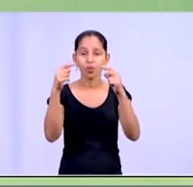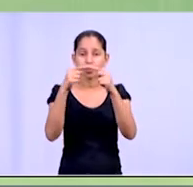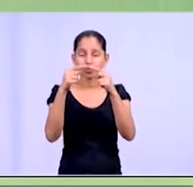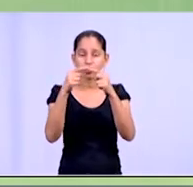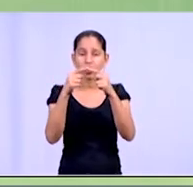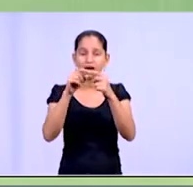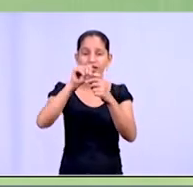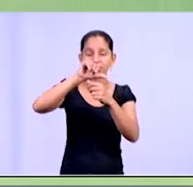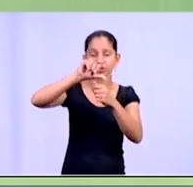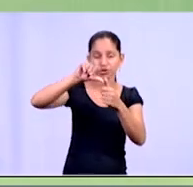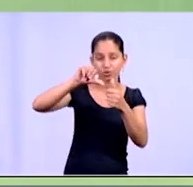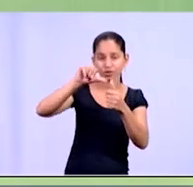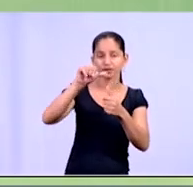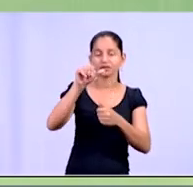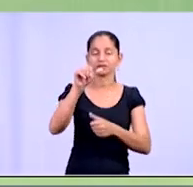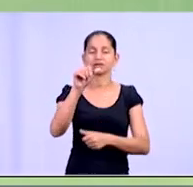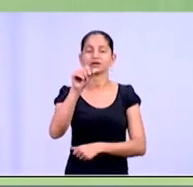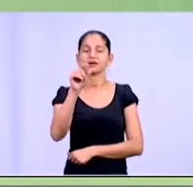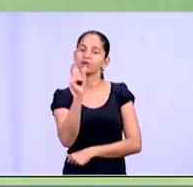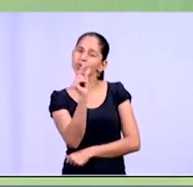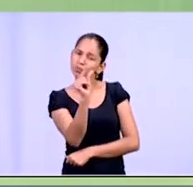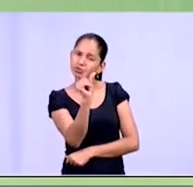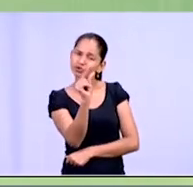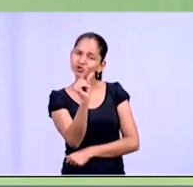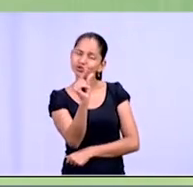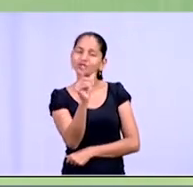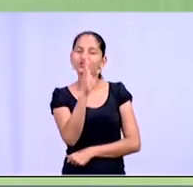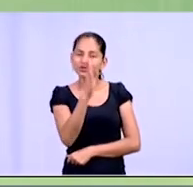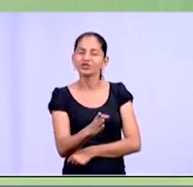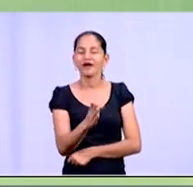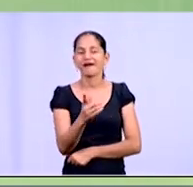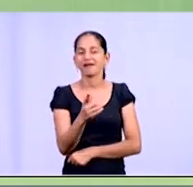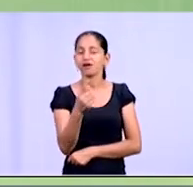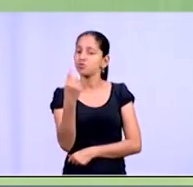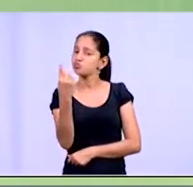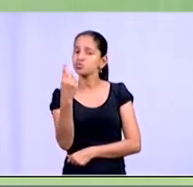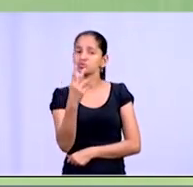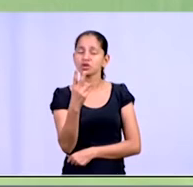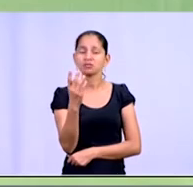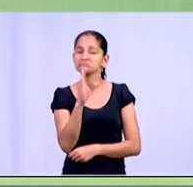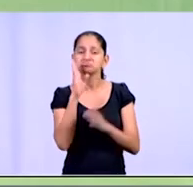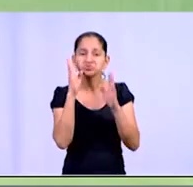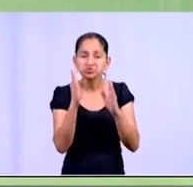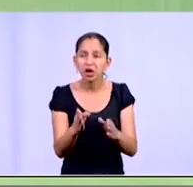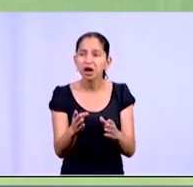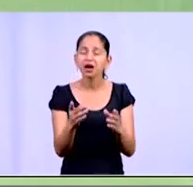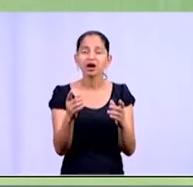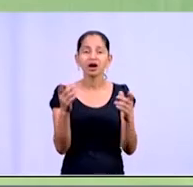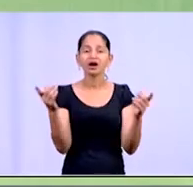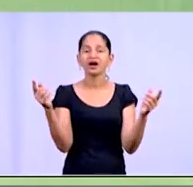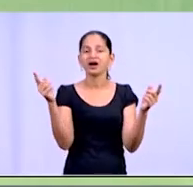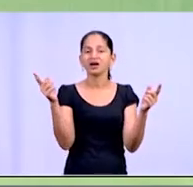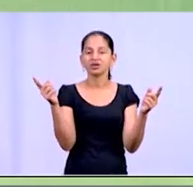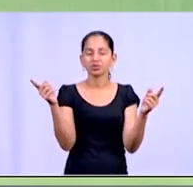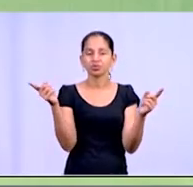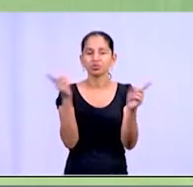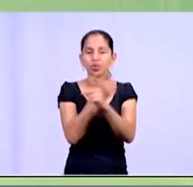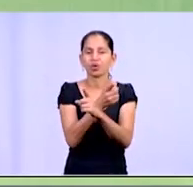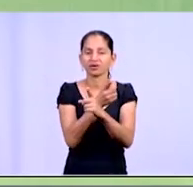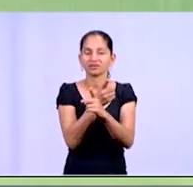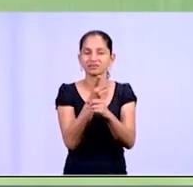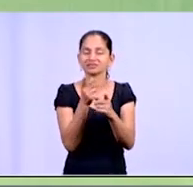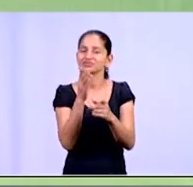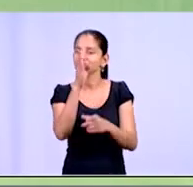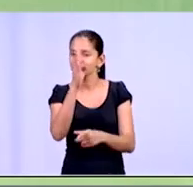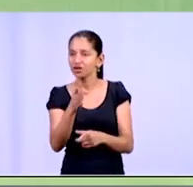a um transistor. Cada um deles define aquele bit 0 ou 1. Olha aqui a nossa válvula, gente. Finalmente uma foto aqui, devia colocar uma